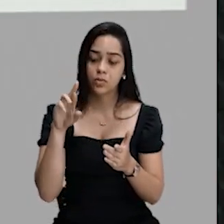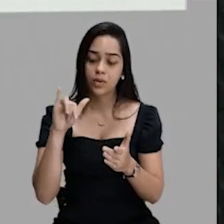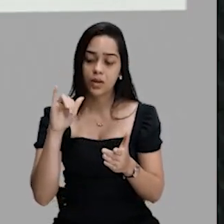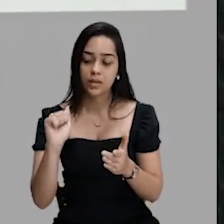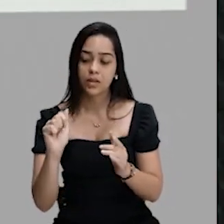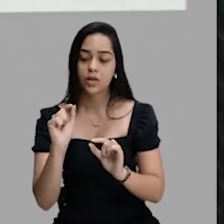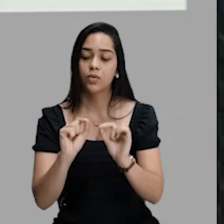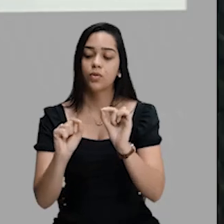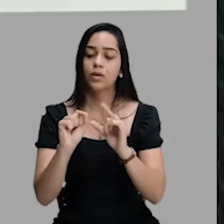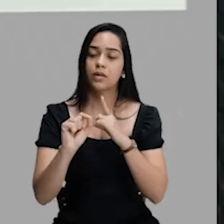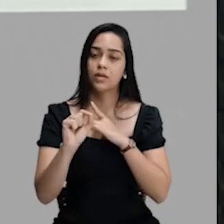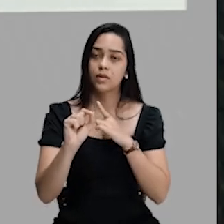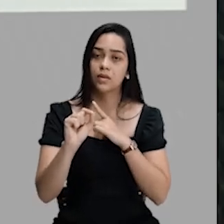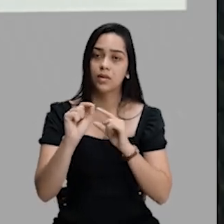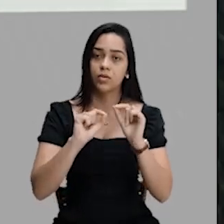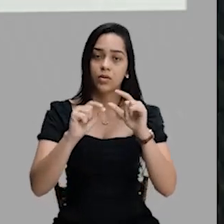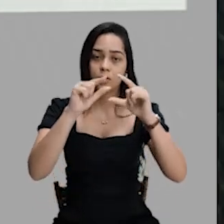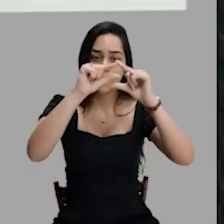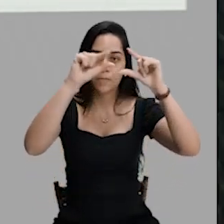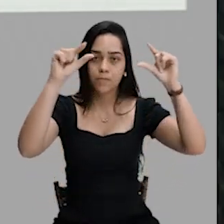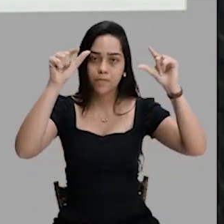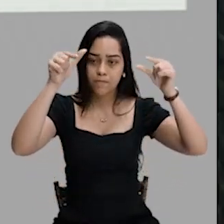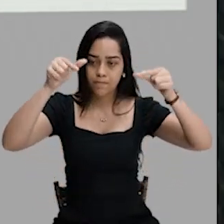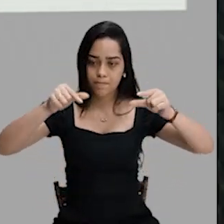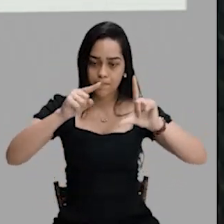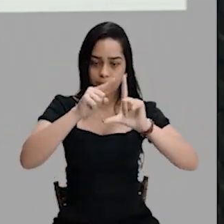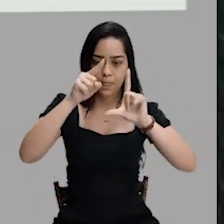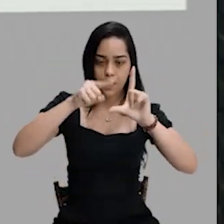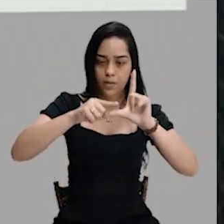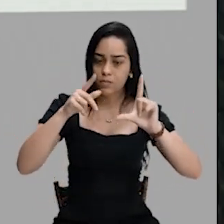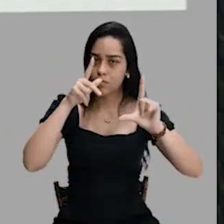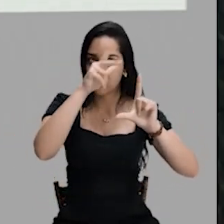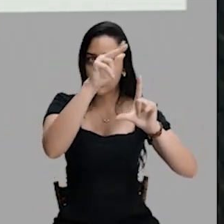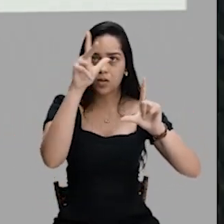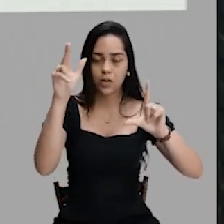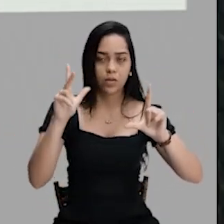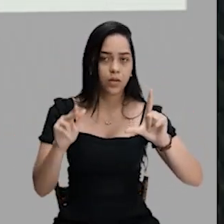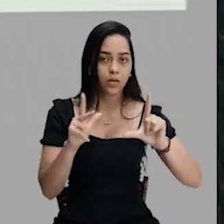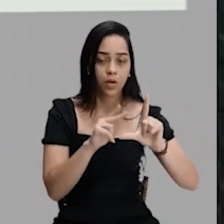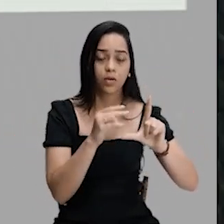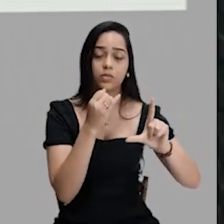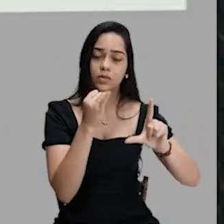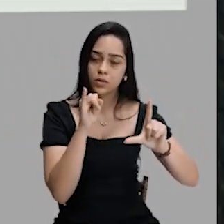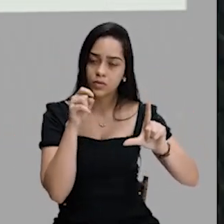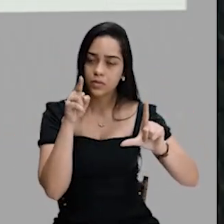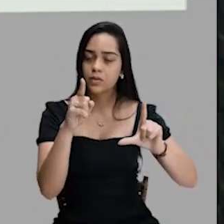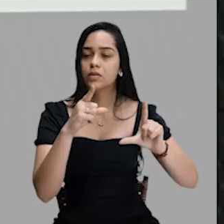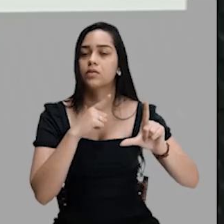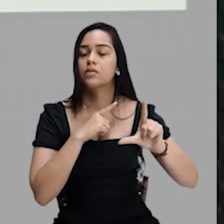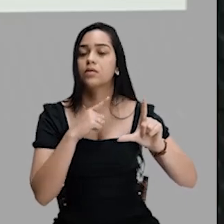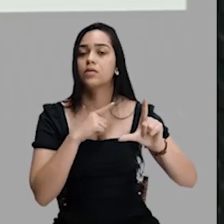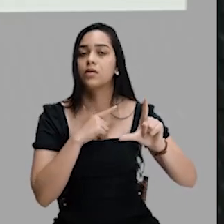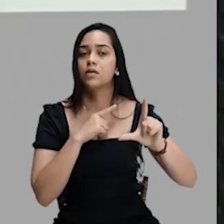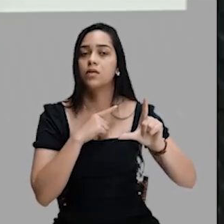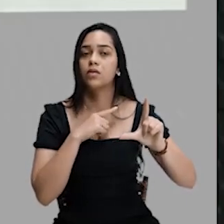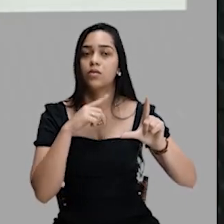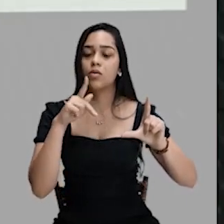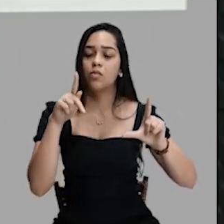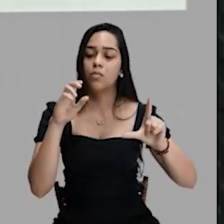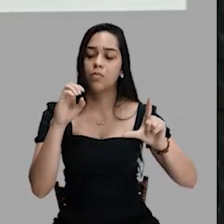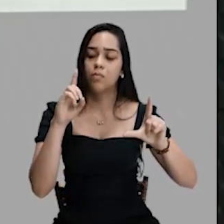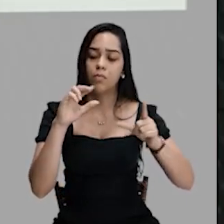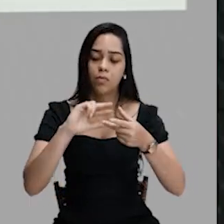aquele polígono que possui lados e ângulos internos iguais. Tá? Então, se você tem um poliedro de